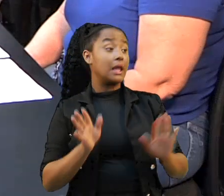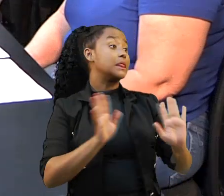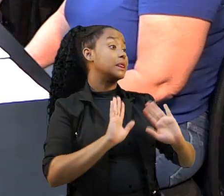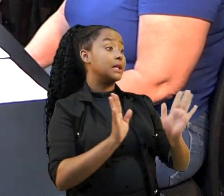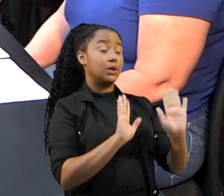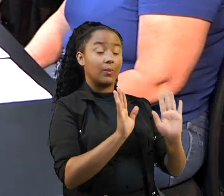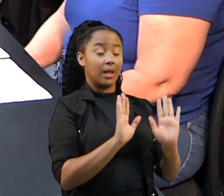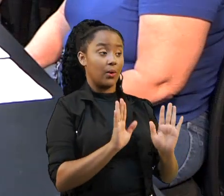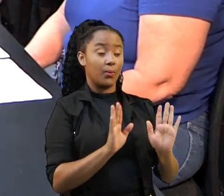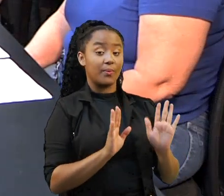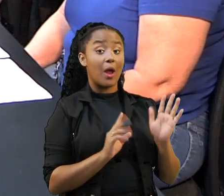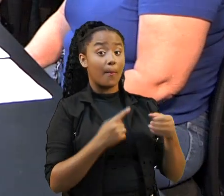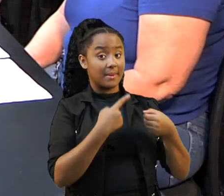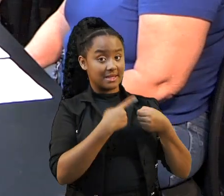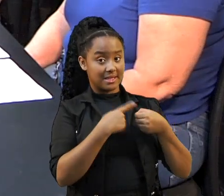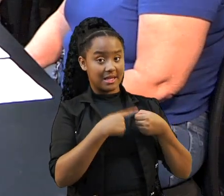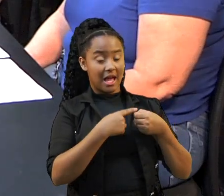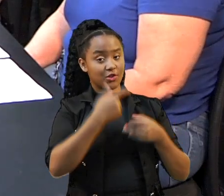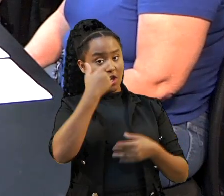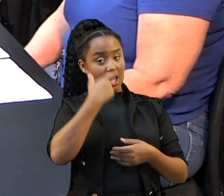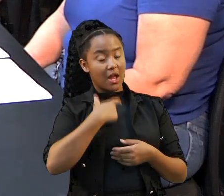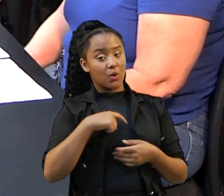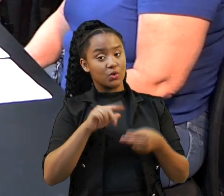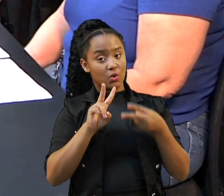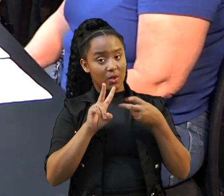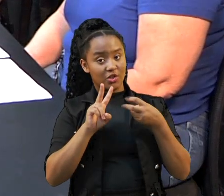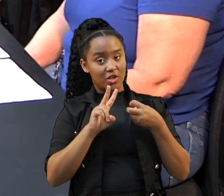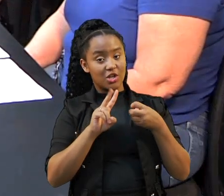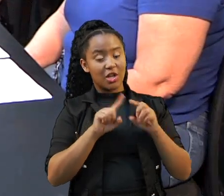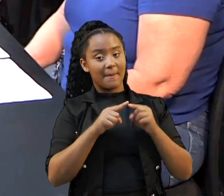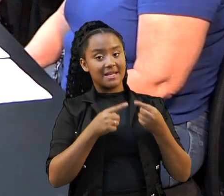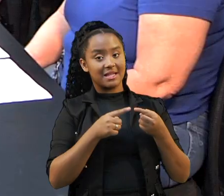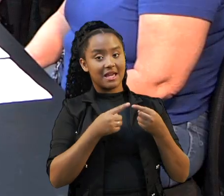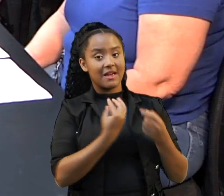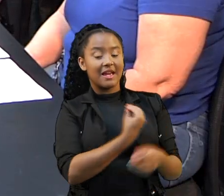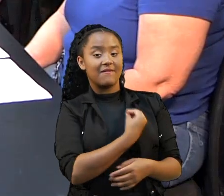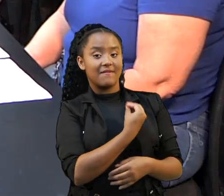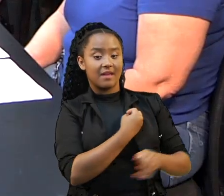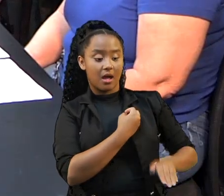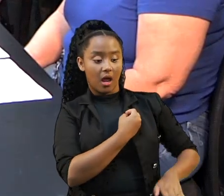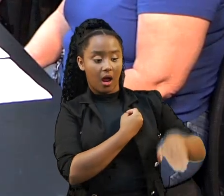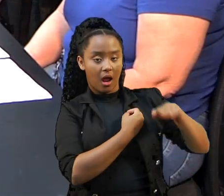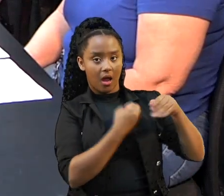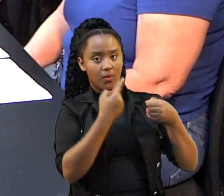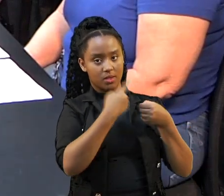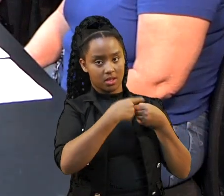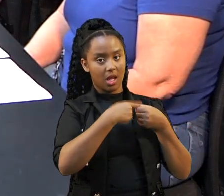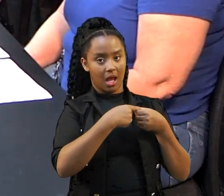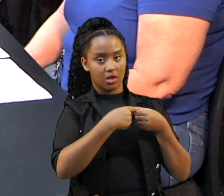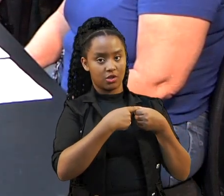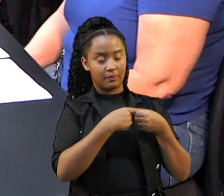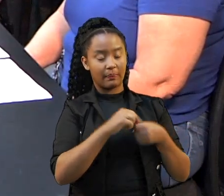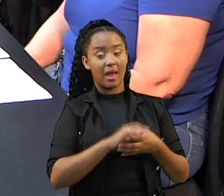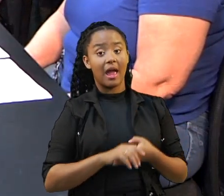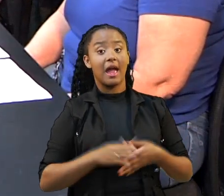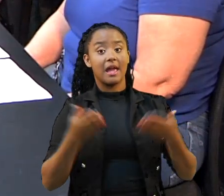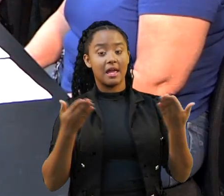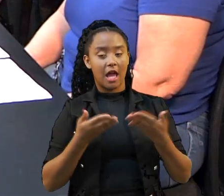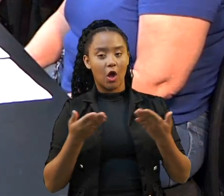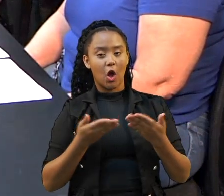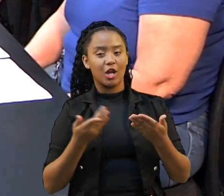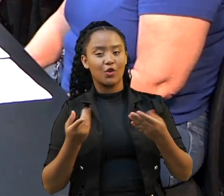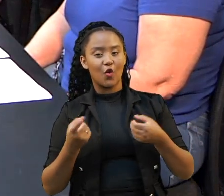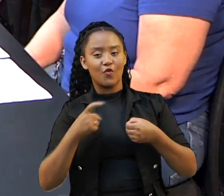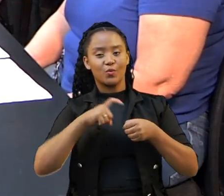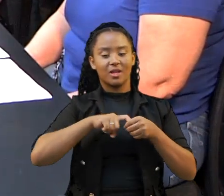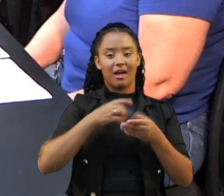uma cidade. Eu sou indígena urbanizada. Aí agora eu estou fazendo essa retomada